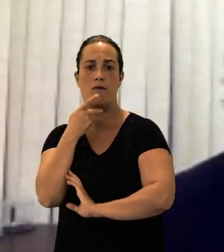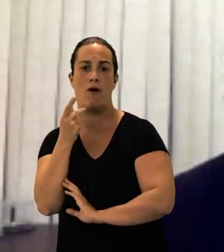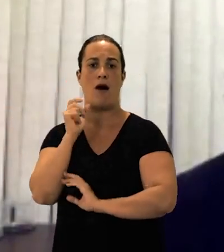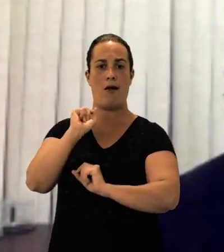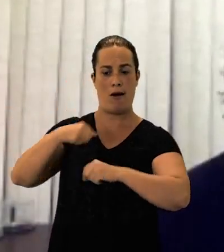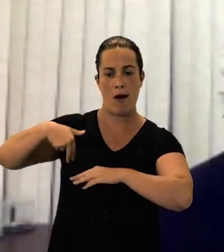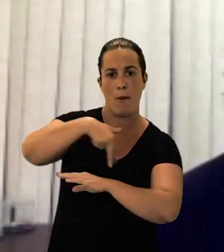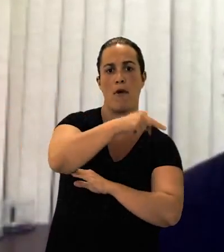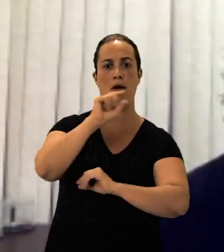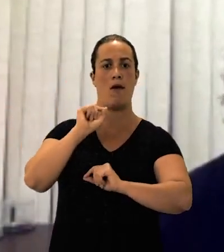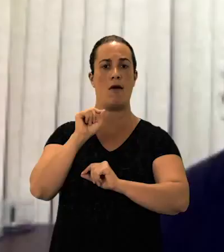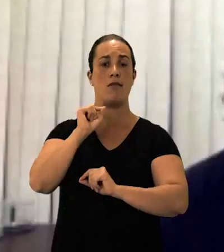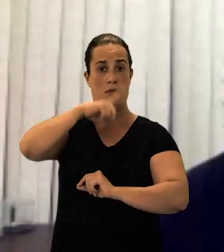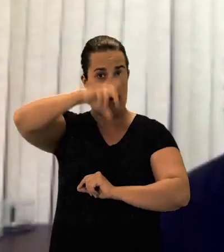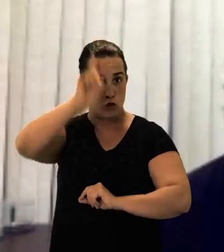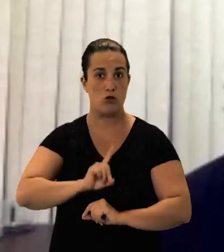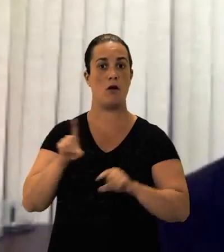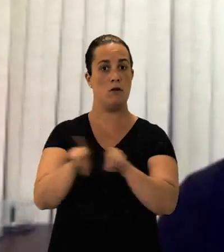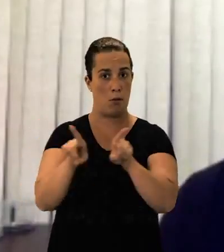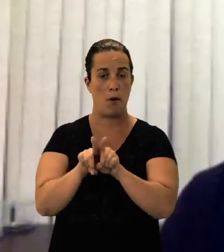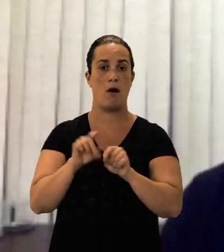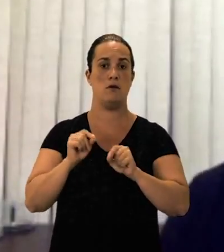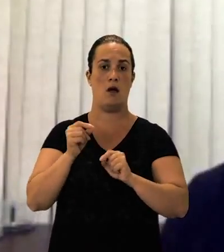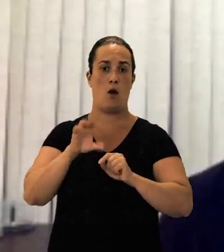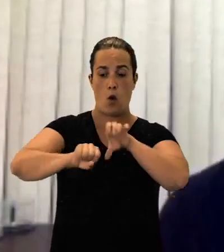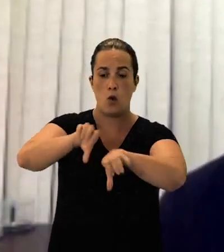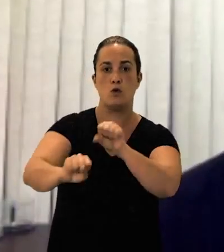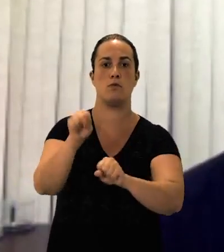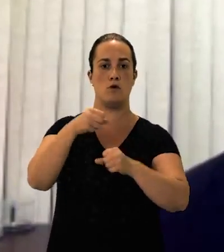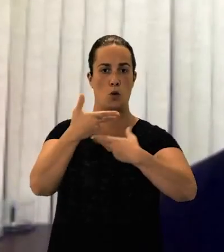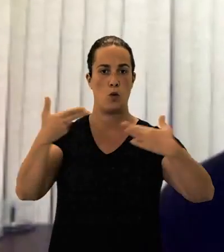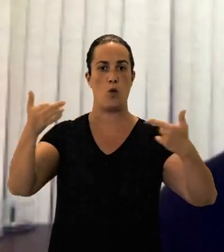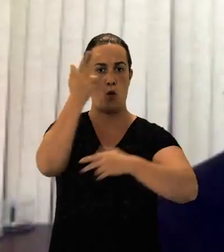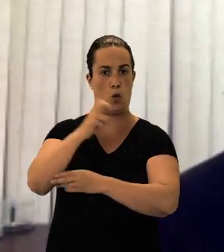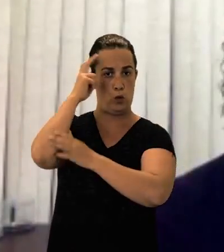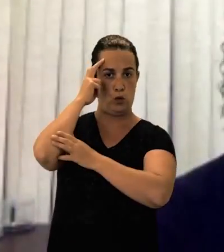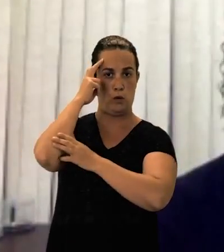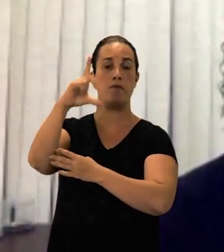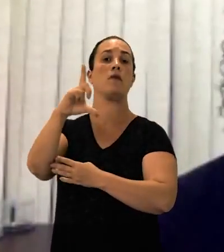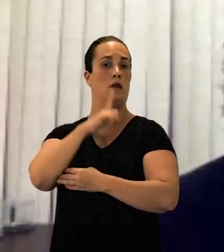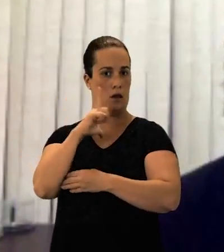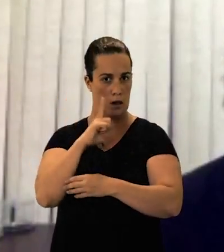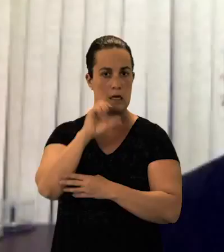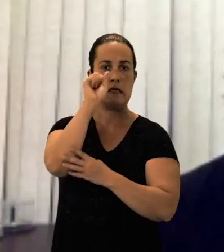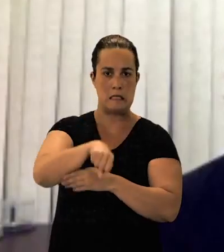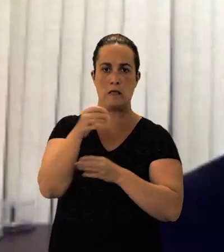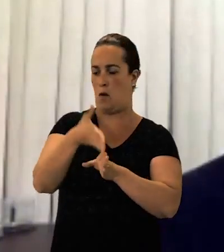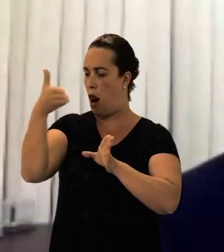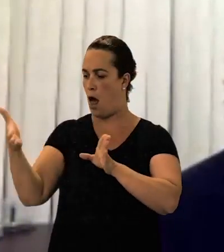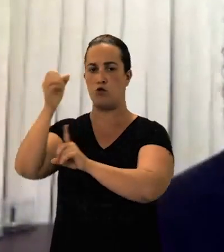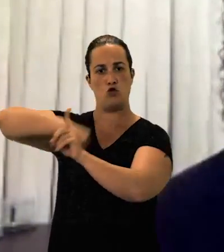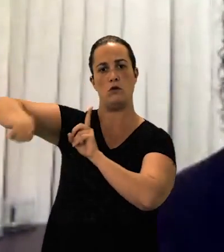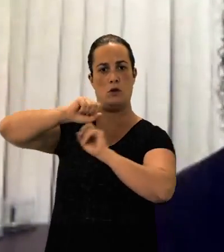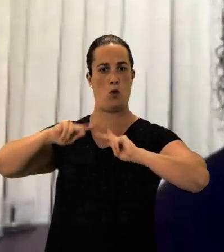se locomove, tem direito e vontade de estar consumindo produtos culturais. Então, existe sim o social, um lado